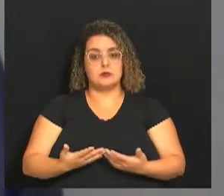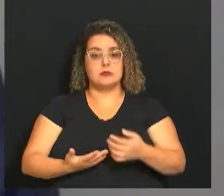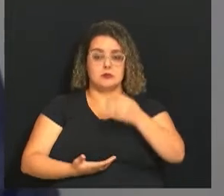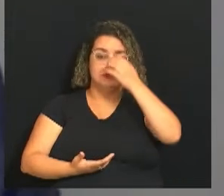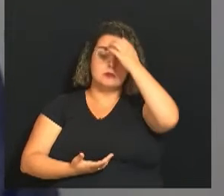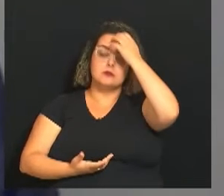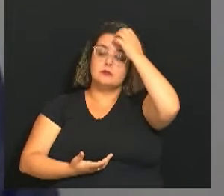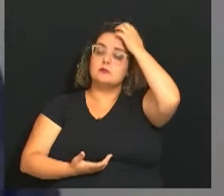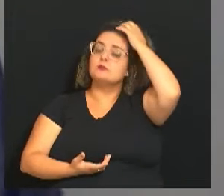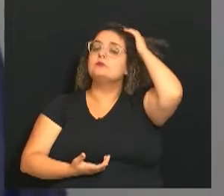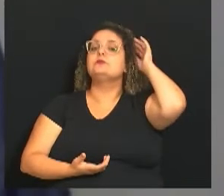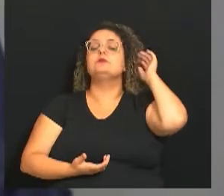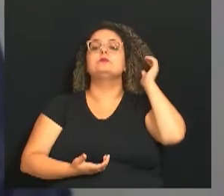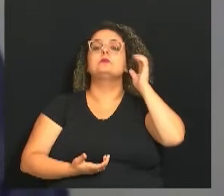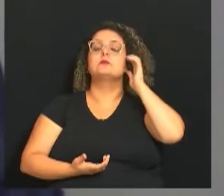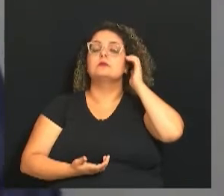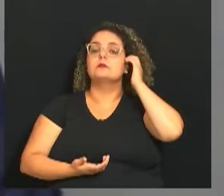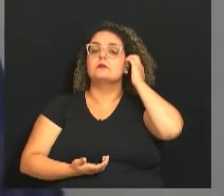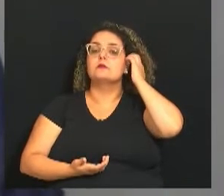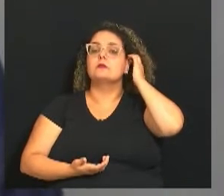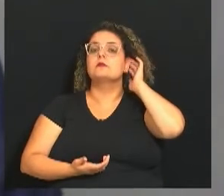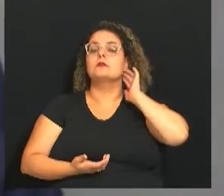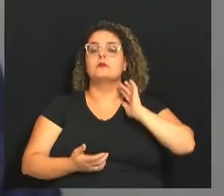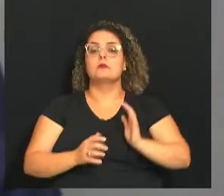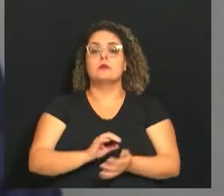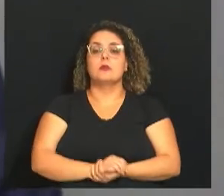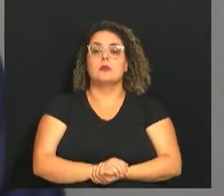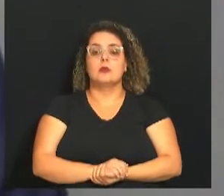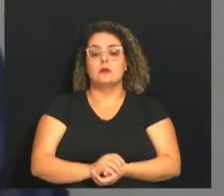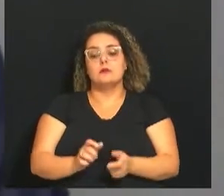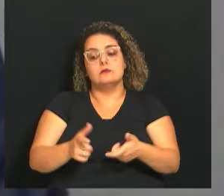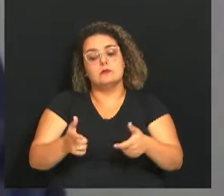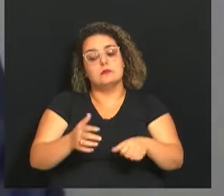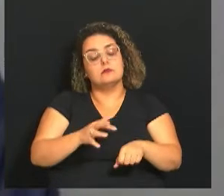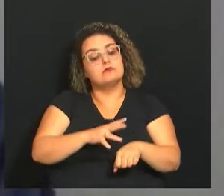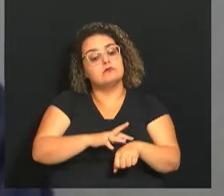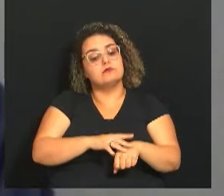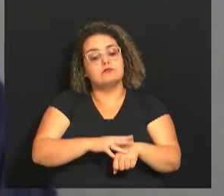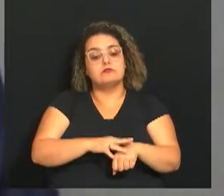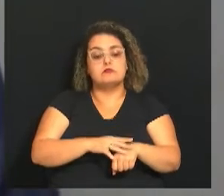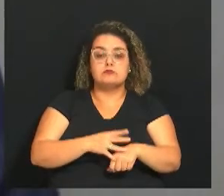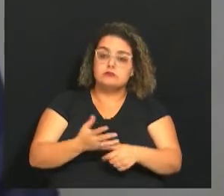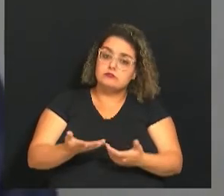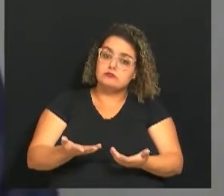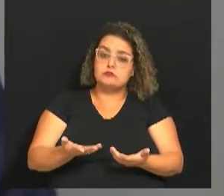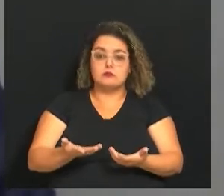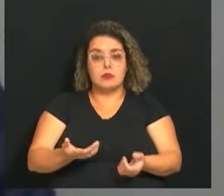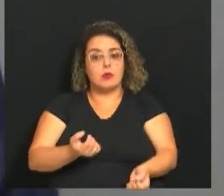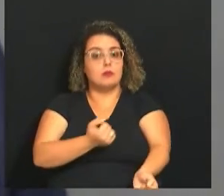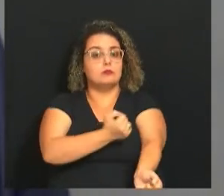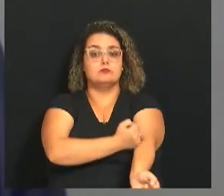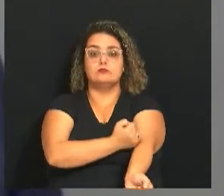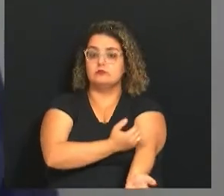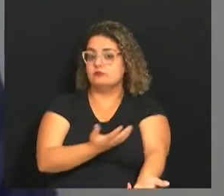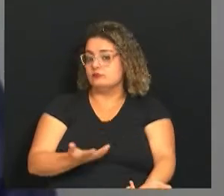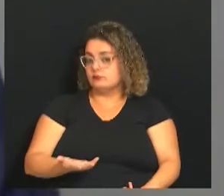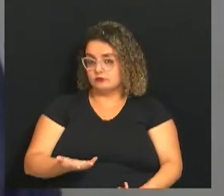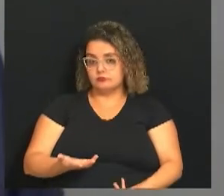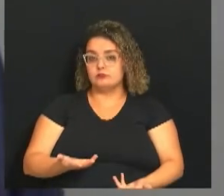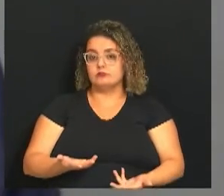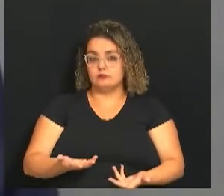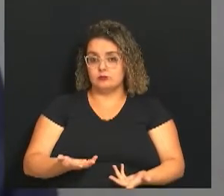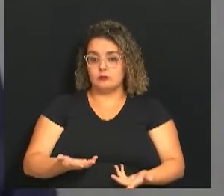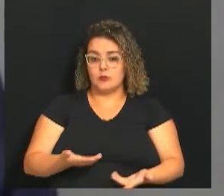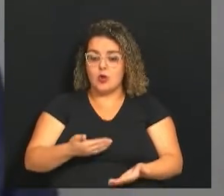índice não de cura, porque acho que é uma dependência química. Então, qualquer início